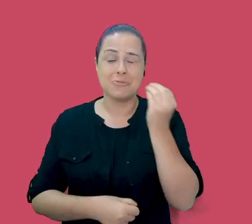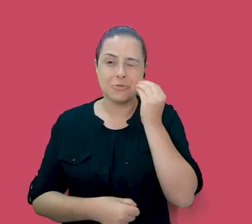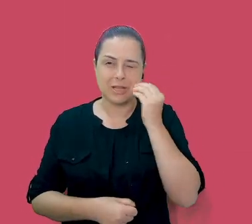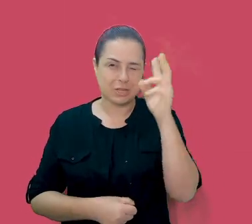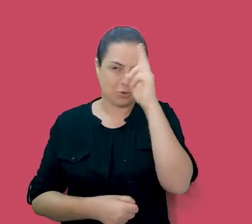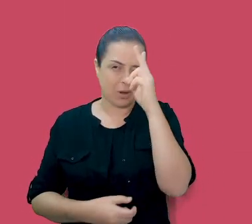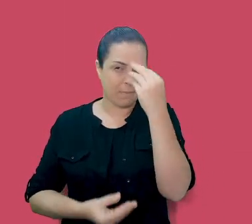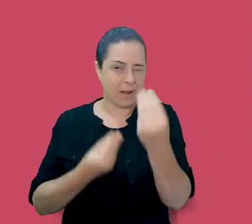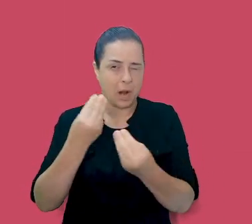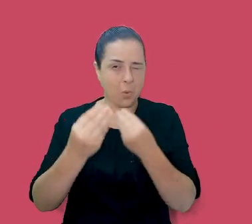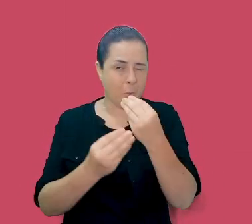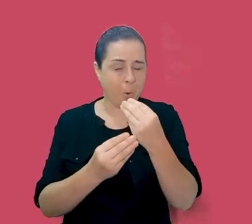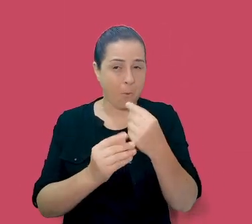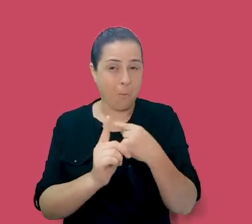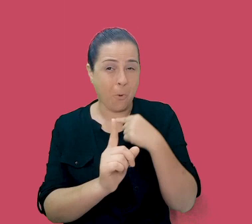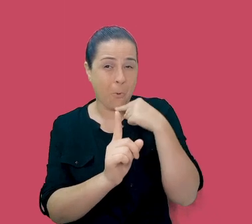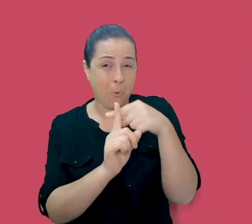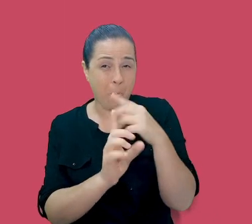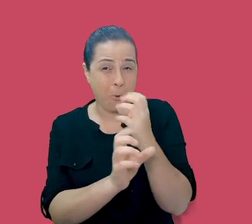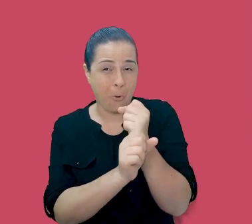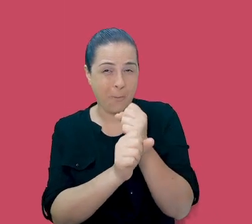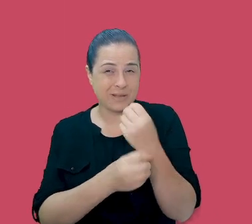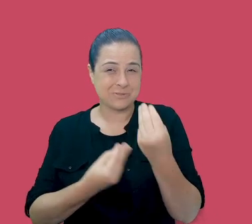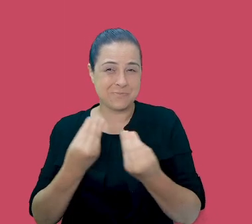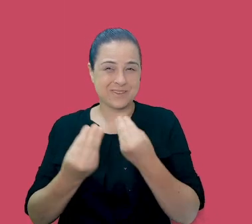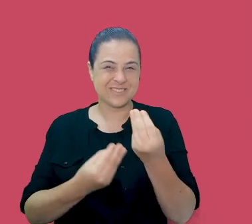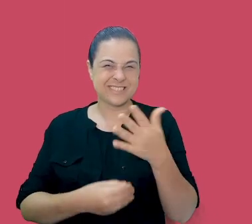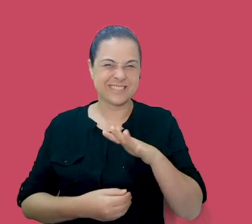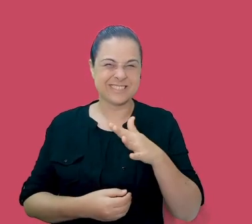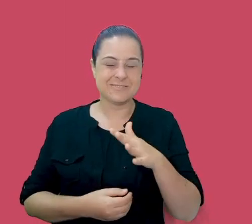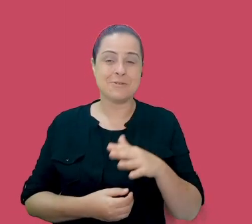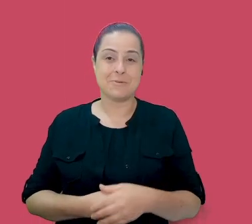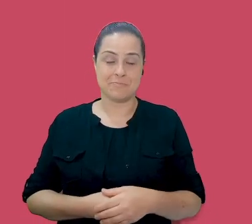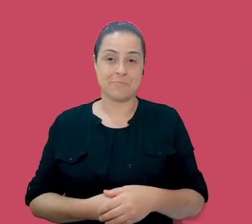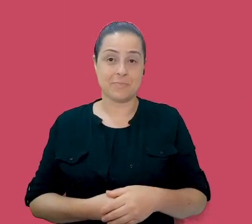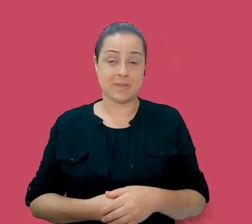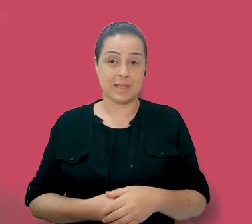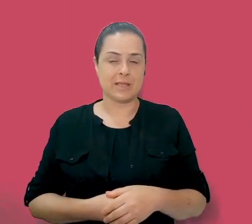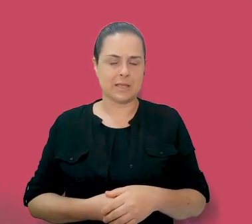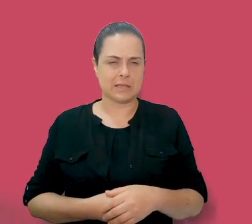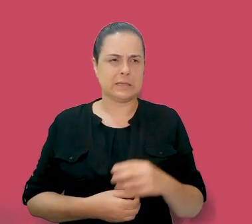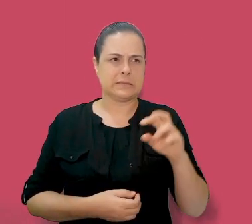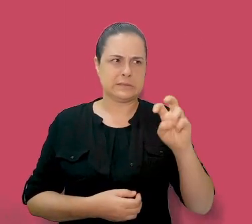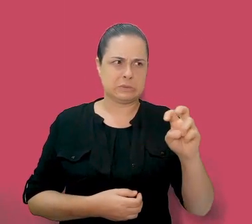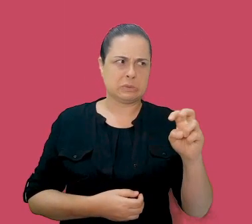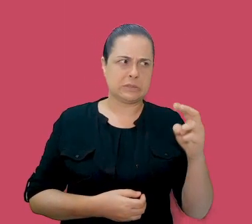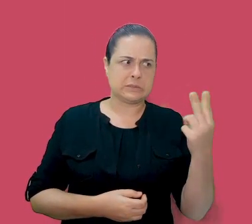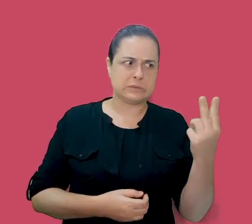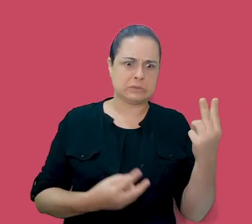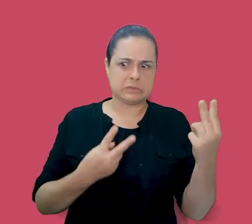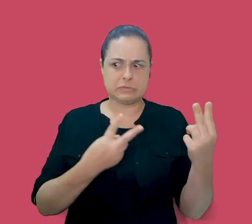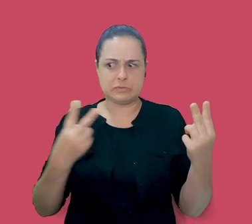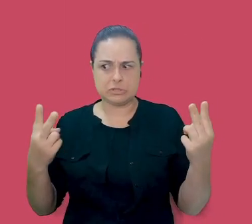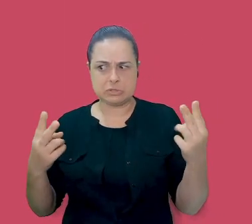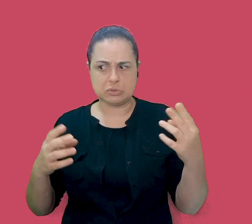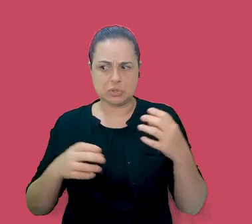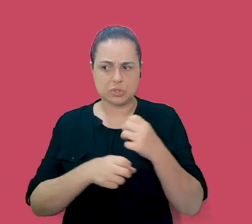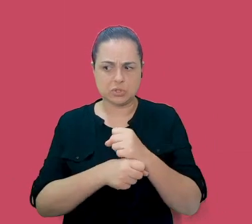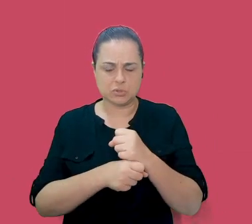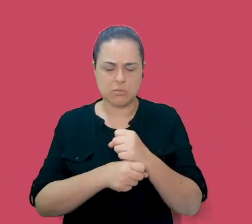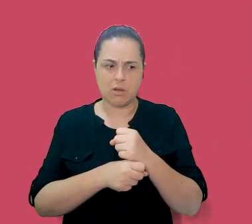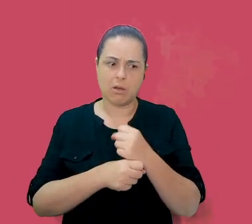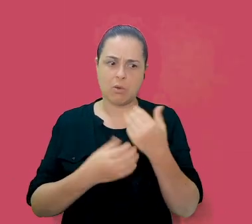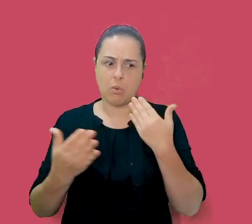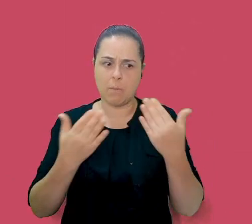é assim, 57 aproximadamente. Para 22. Se fosse 52 para 22, daria 70. Então dá